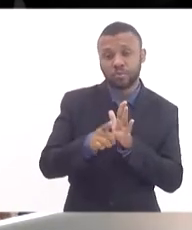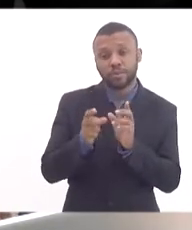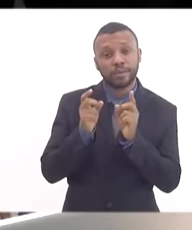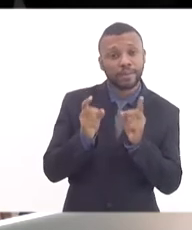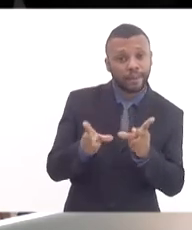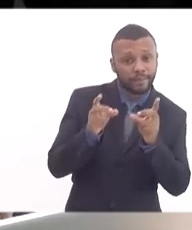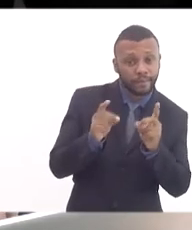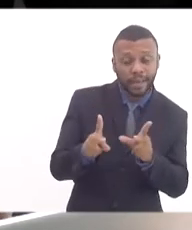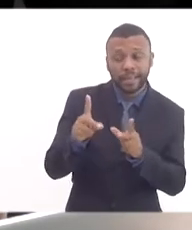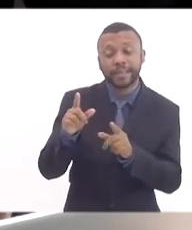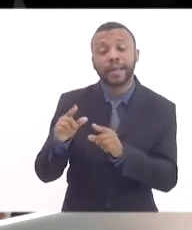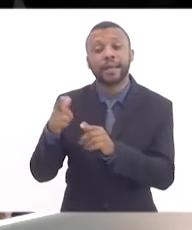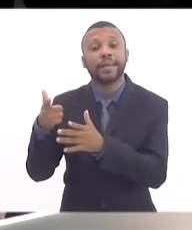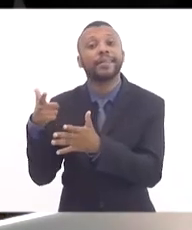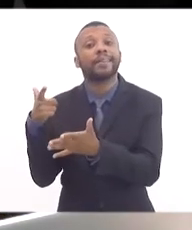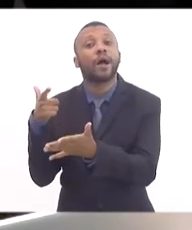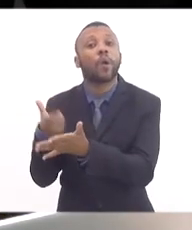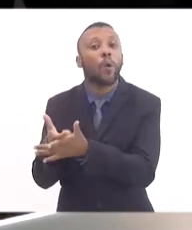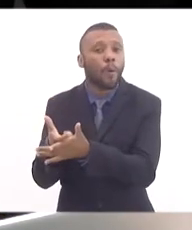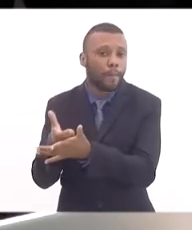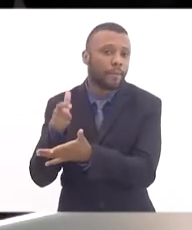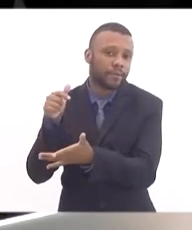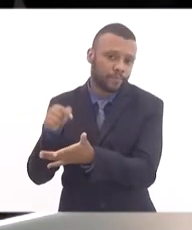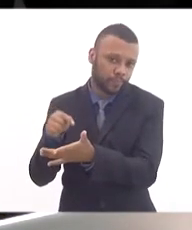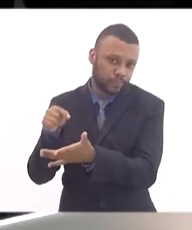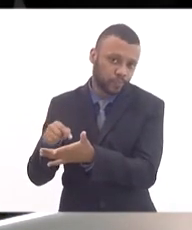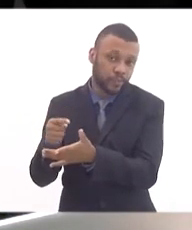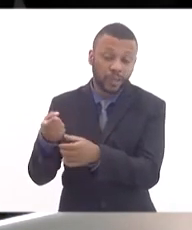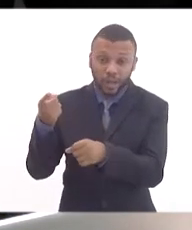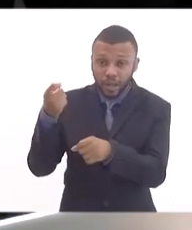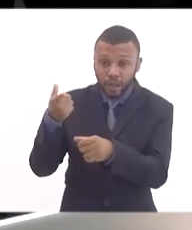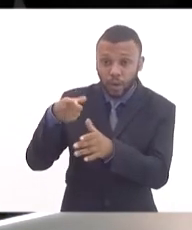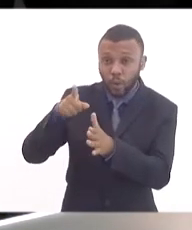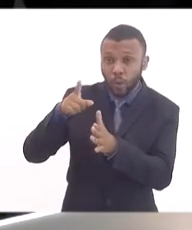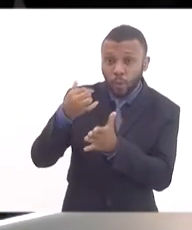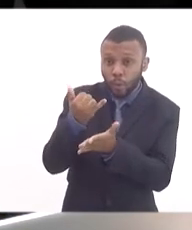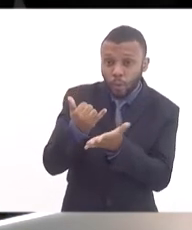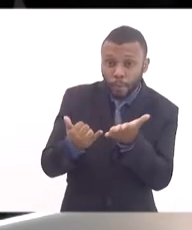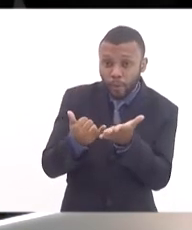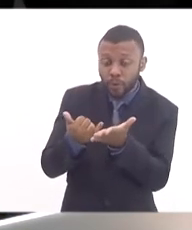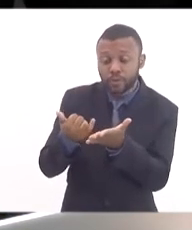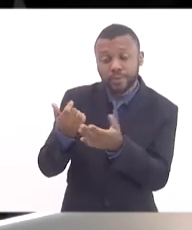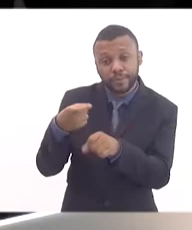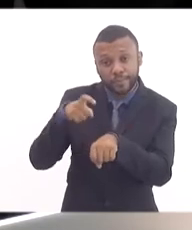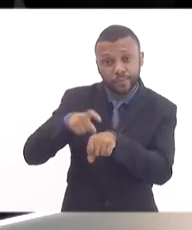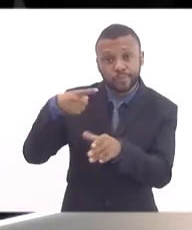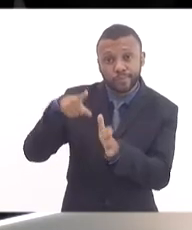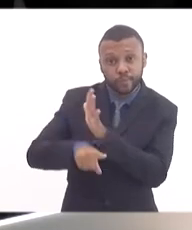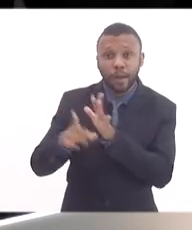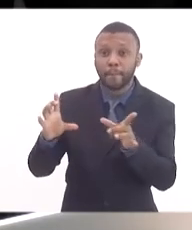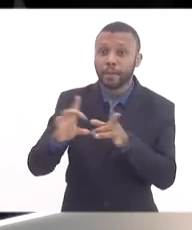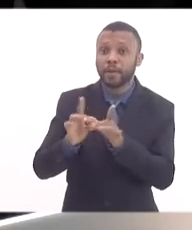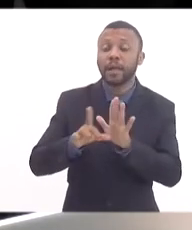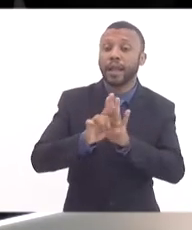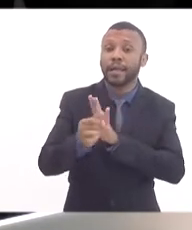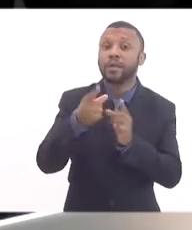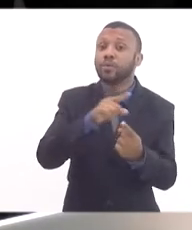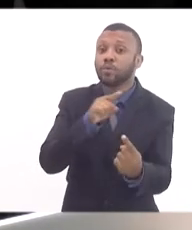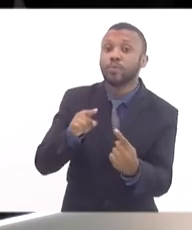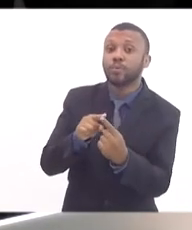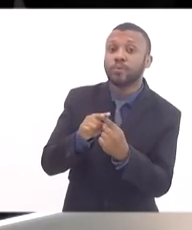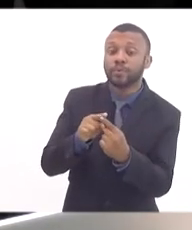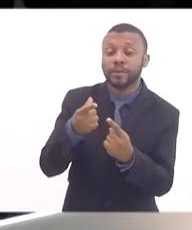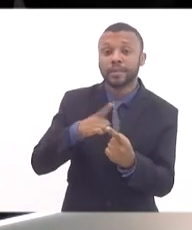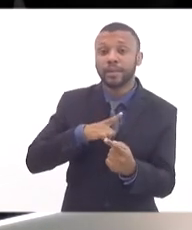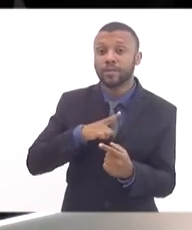projeto Artigo terceiro fala isso que depois de diferentes deverá ser recolhido no momento da saída aplicando-se a alíquota de destino não se